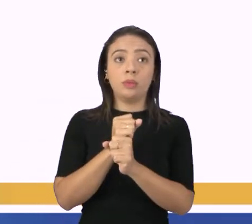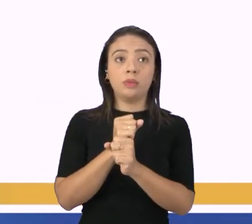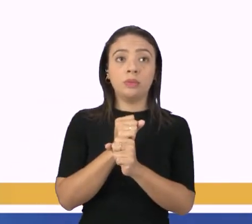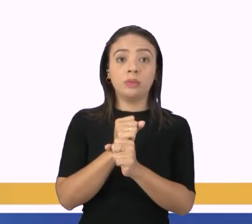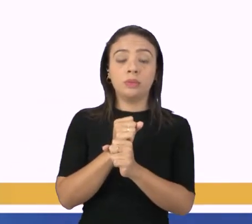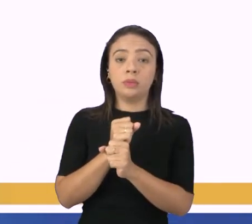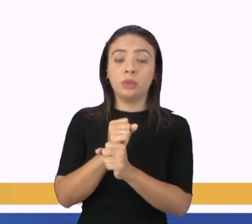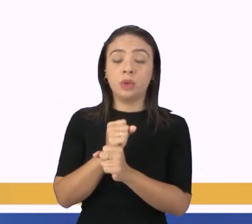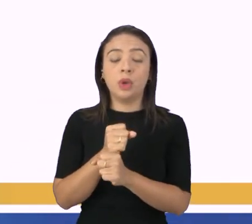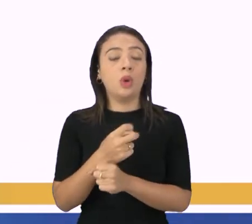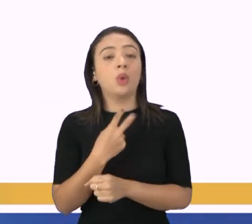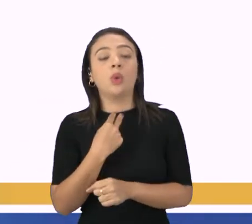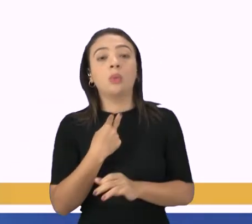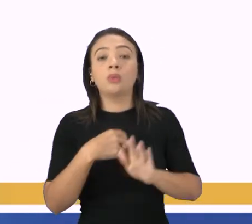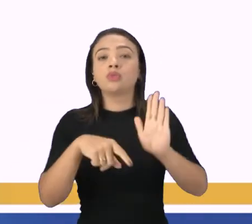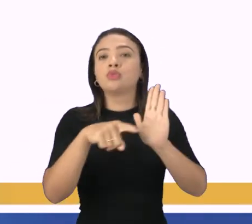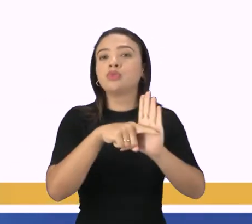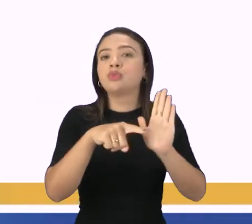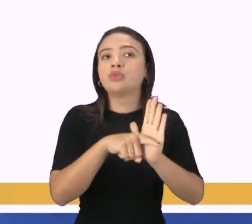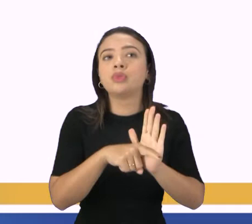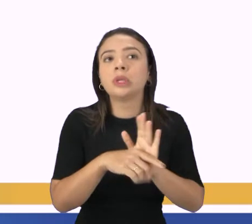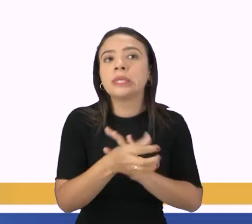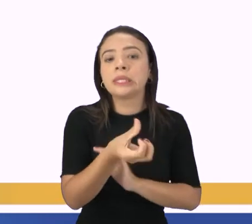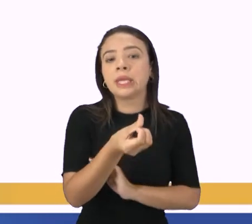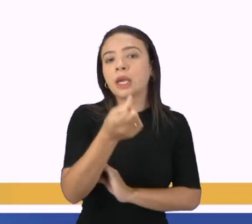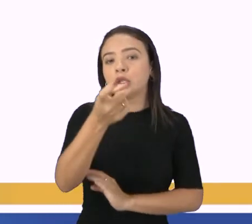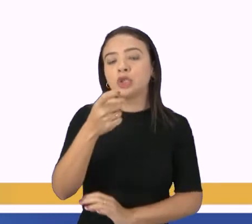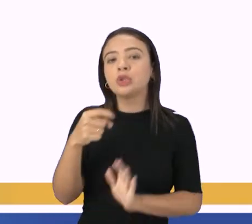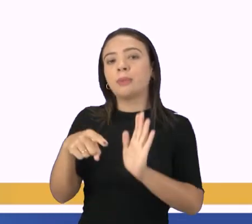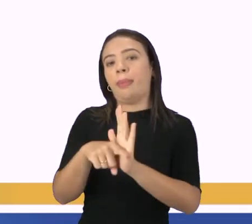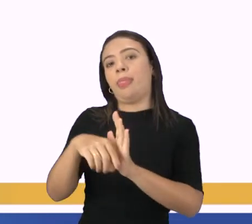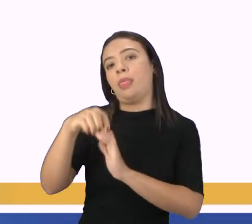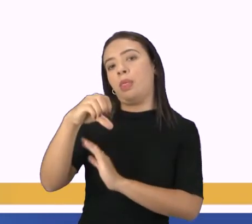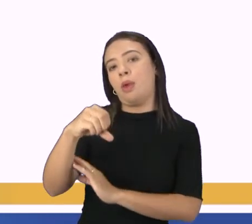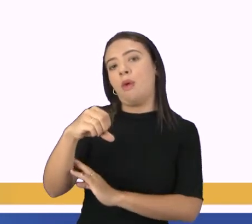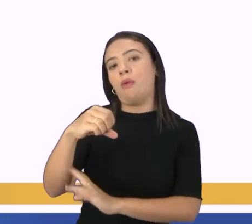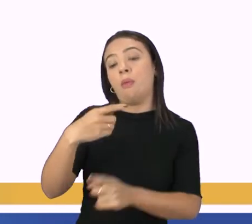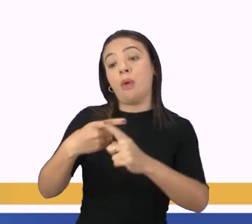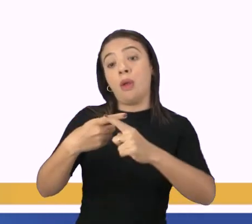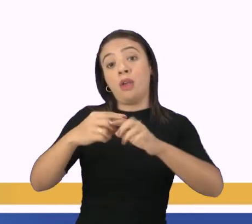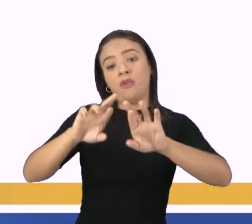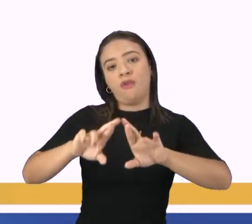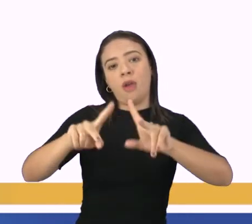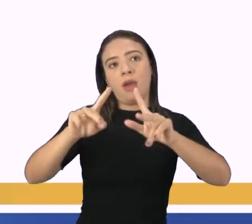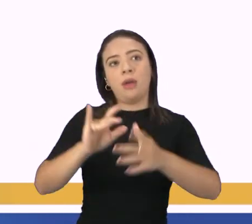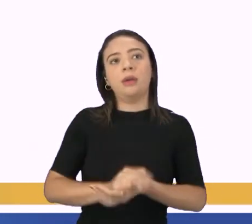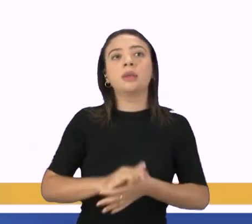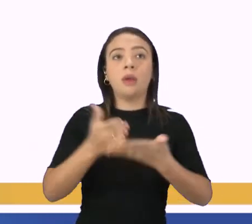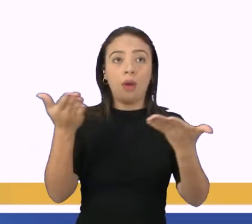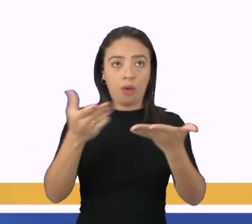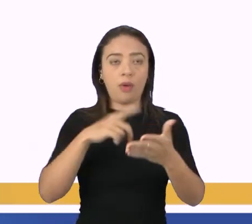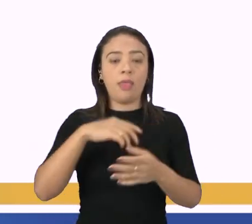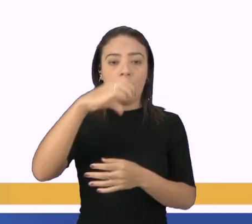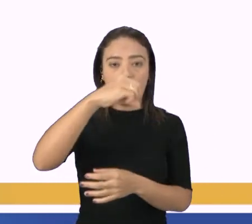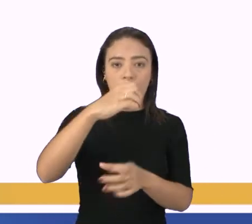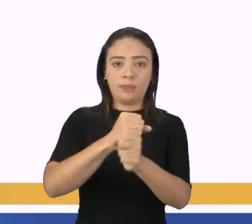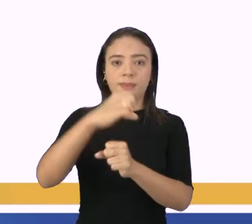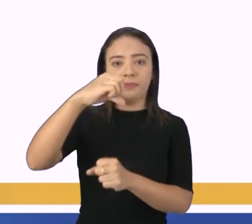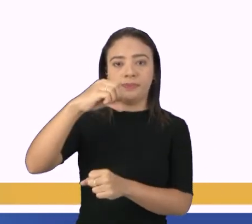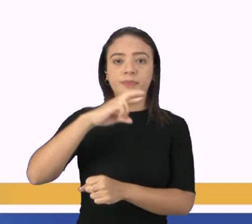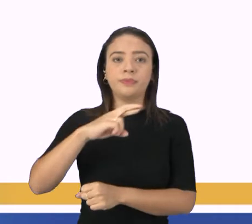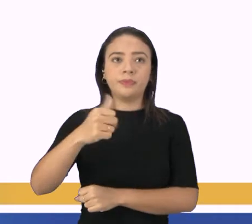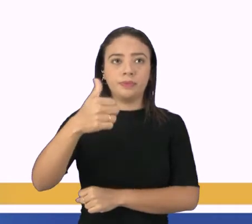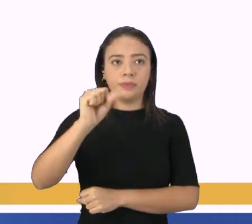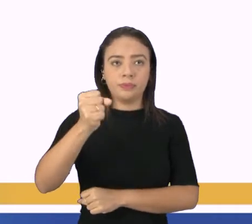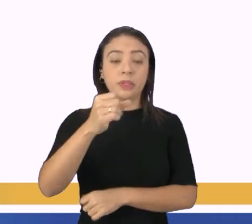podia subtrair 6x menos 9. É parte algébrica de número. Então, agora eu tenho 9 mais 9, 18. Então,